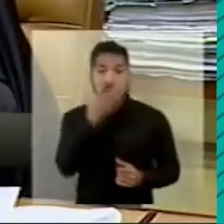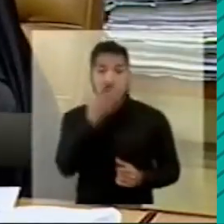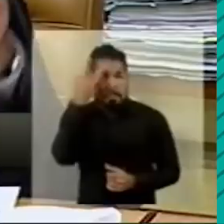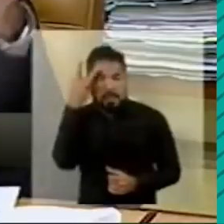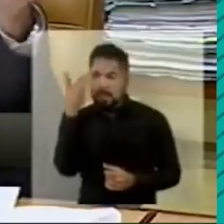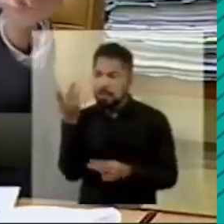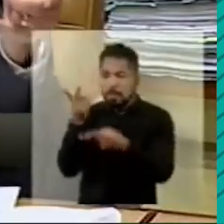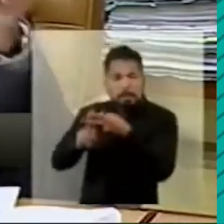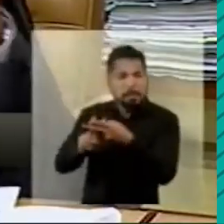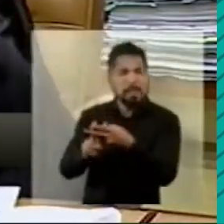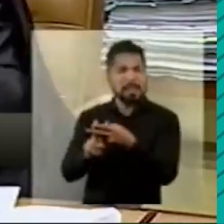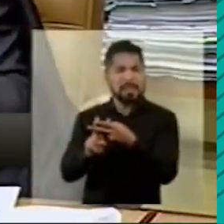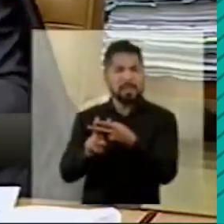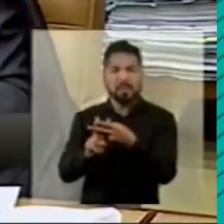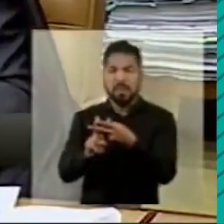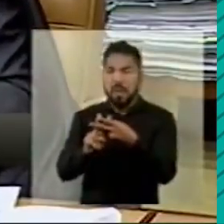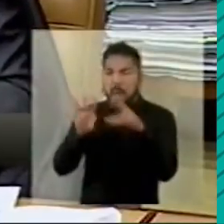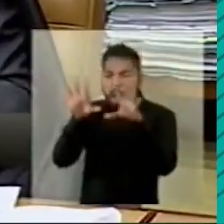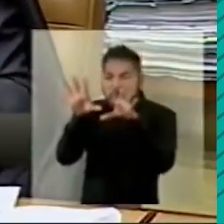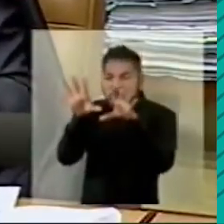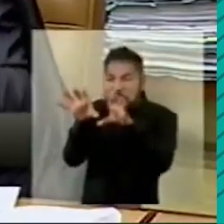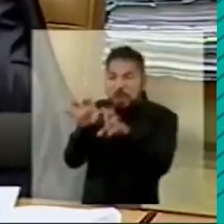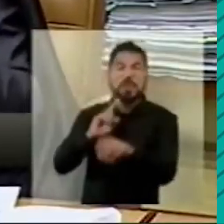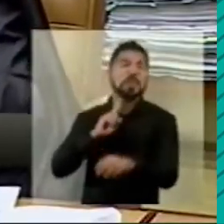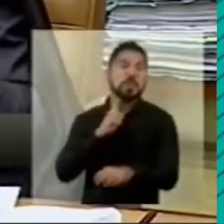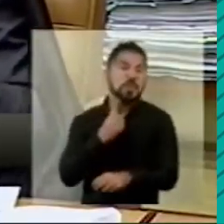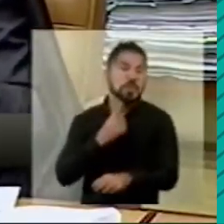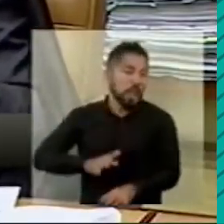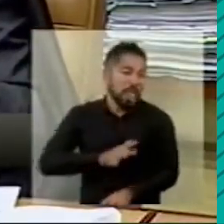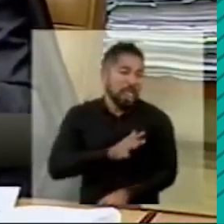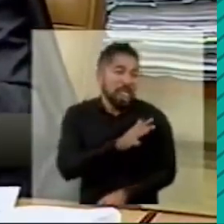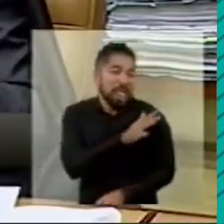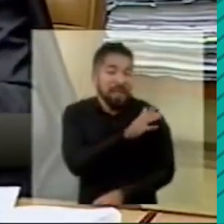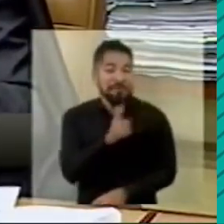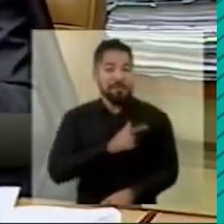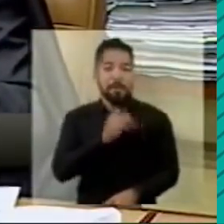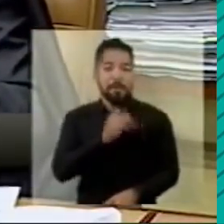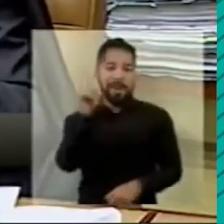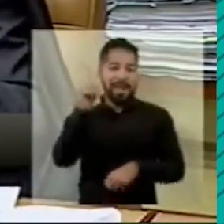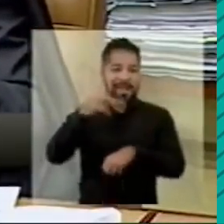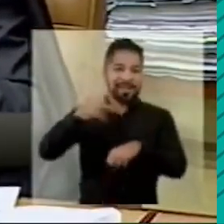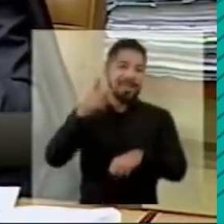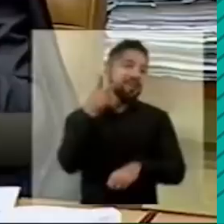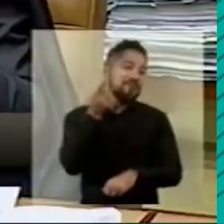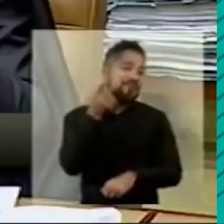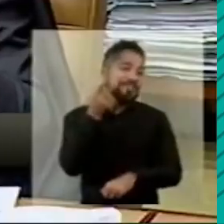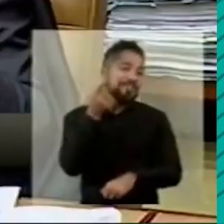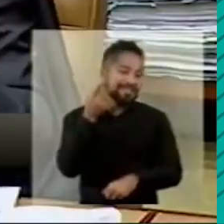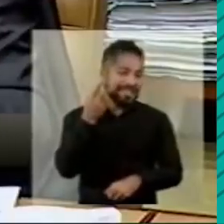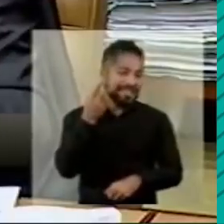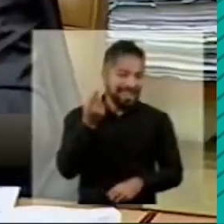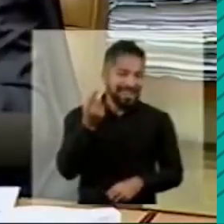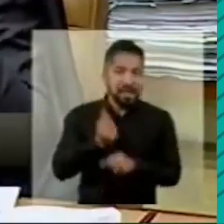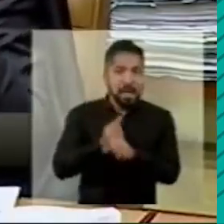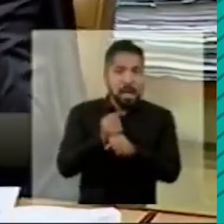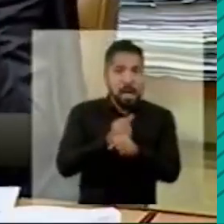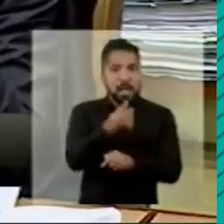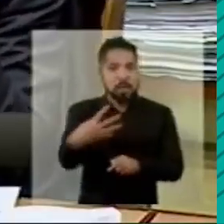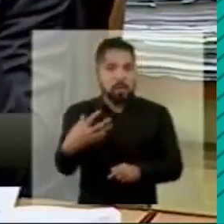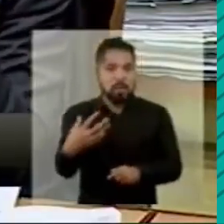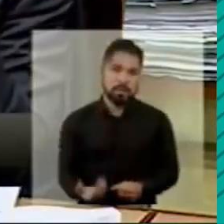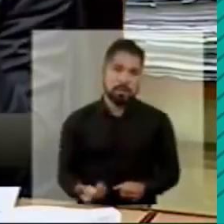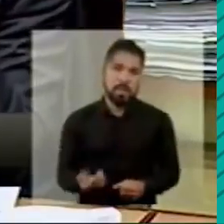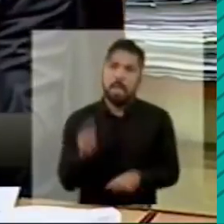pessoas presas naqueles calabouços, como em Fortaleza, ministro Lewandowski, há 14 anos,